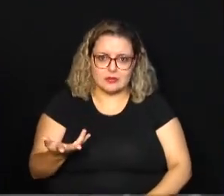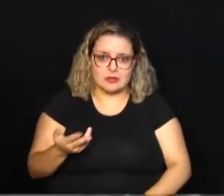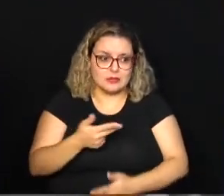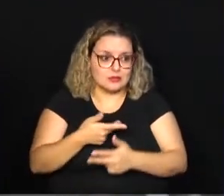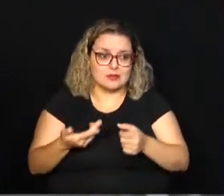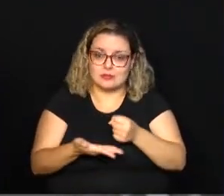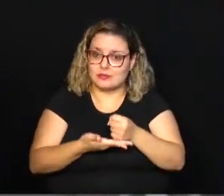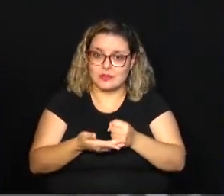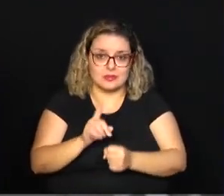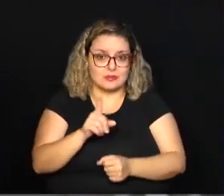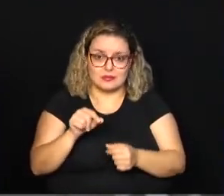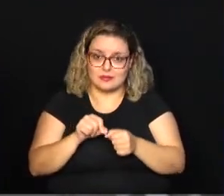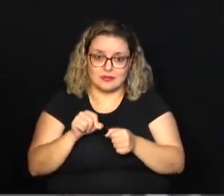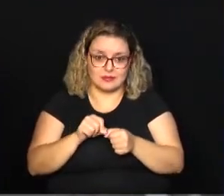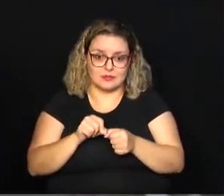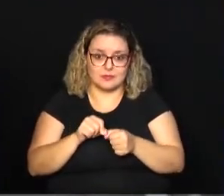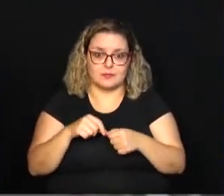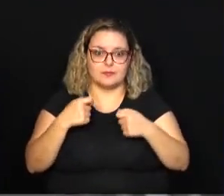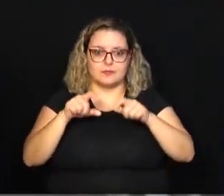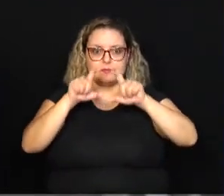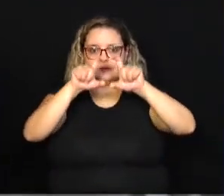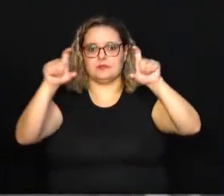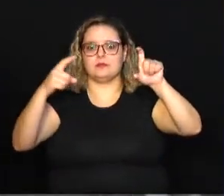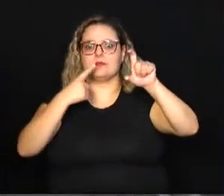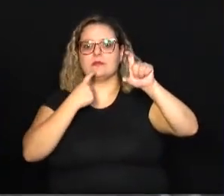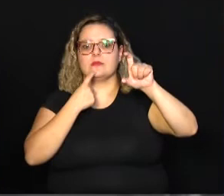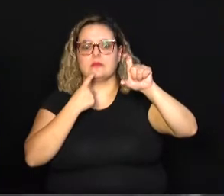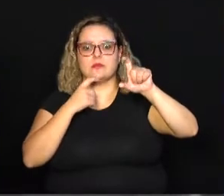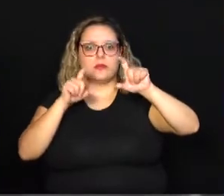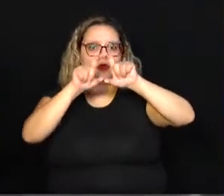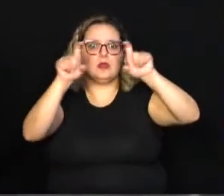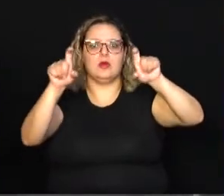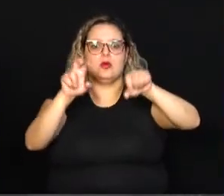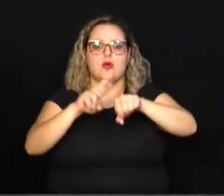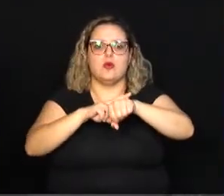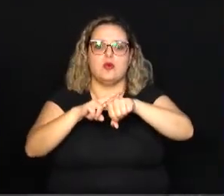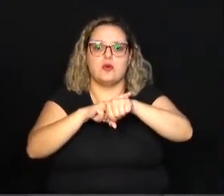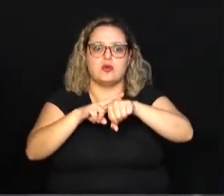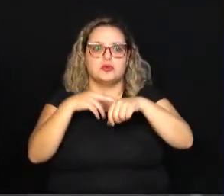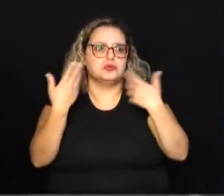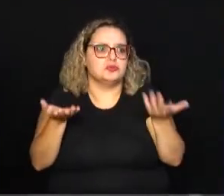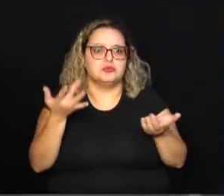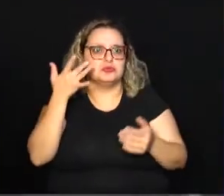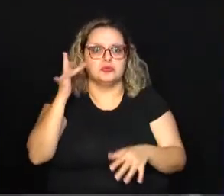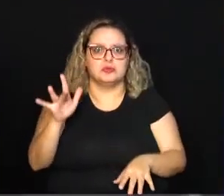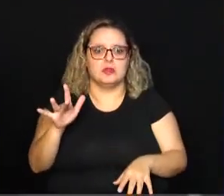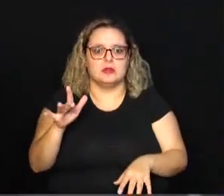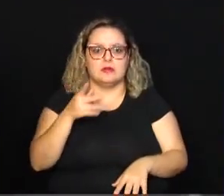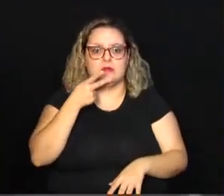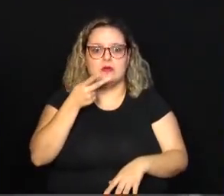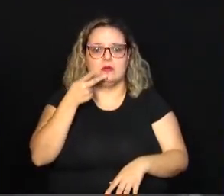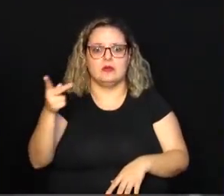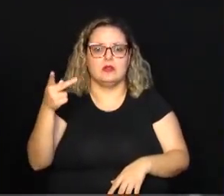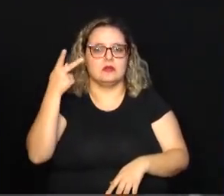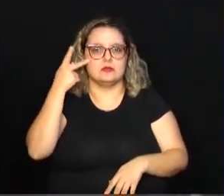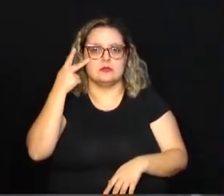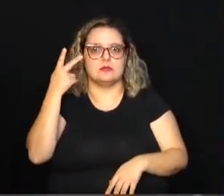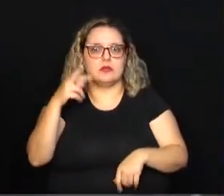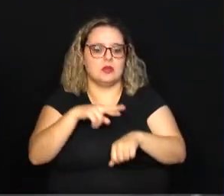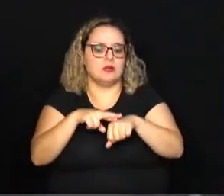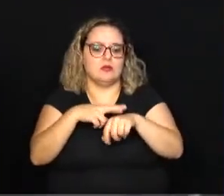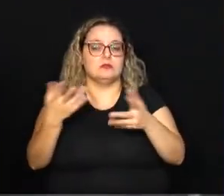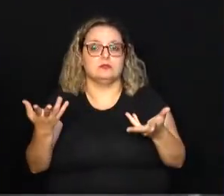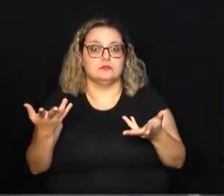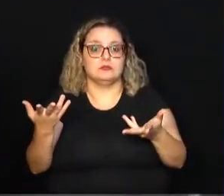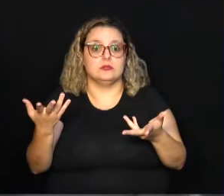feitas. Precisaria da fase vermelha ou roxa, sei lá, a cor que queriam dar hoje em São Paulo, não sei bem. Se